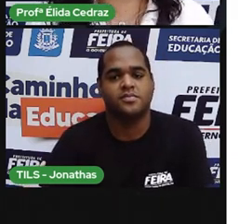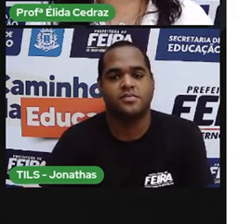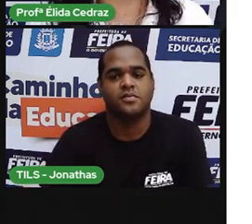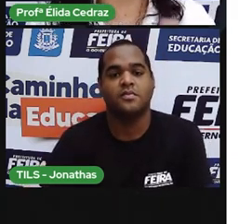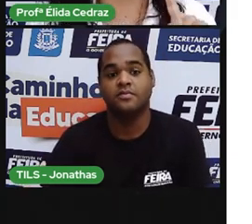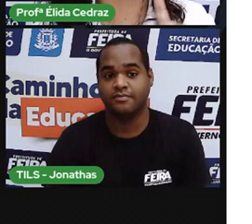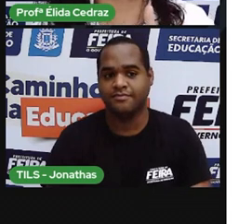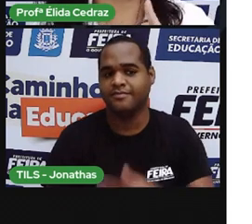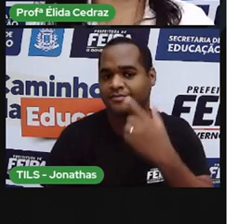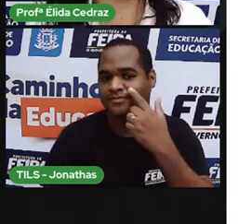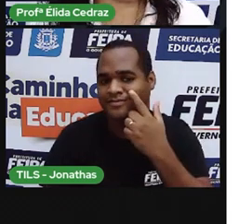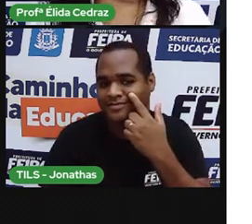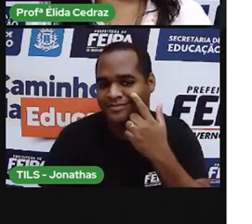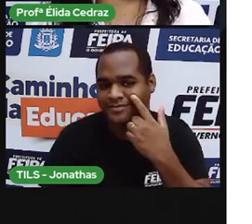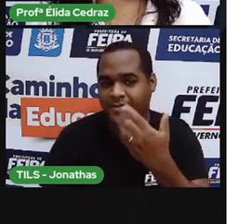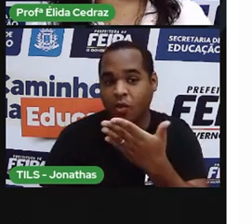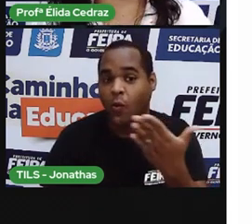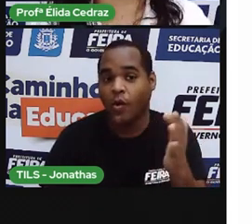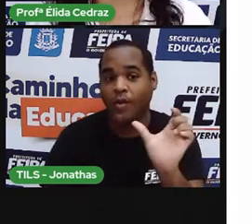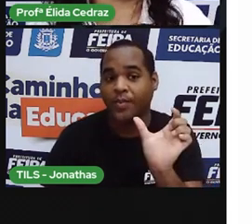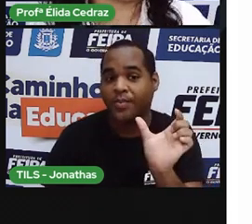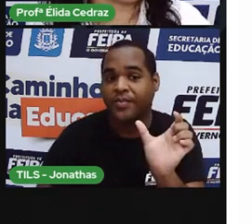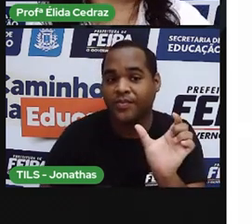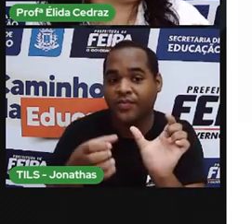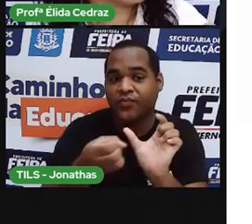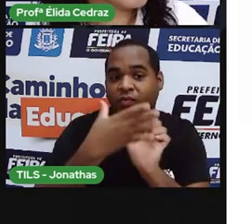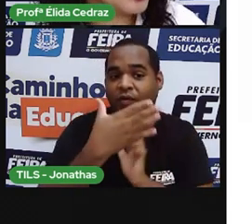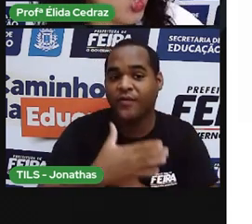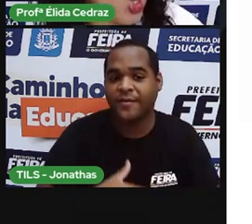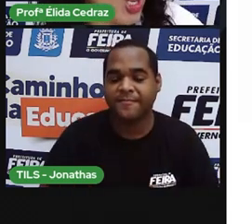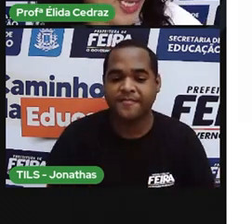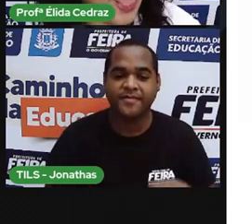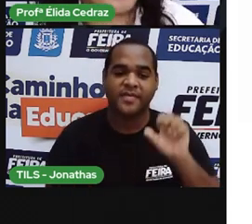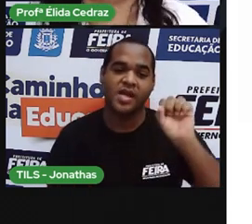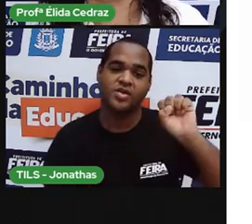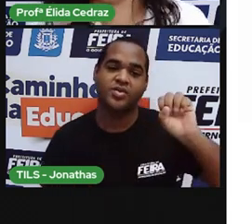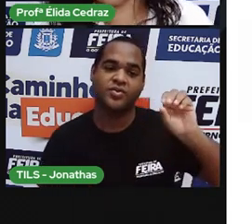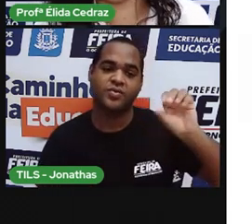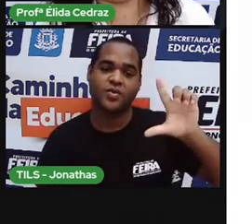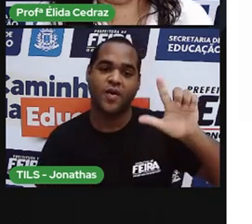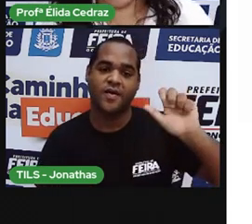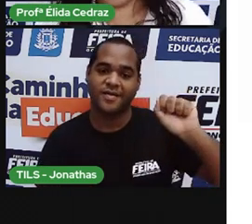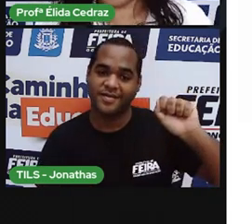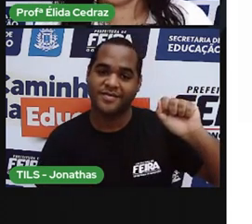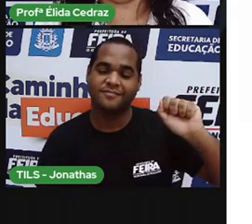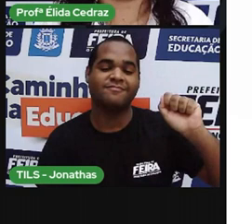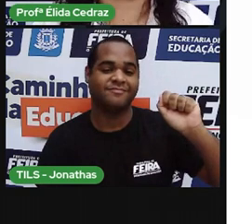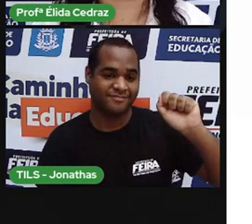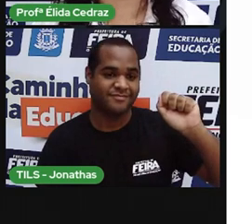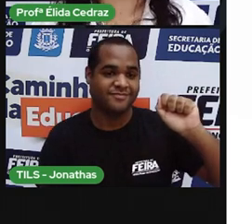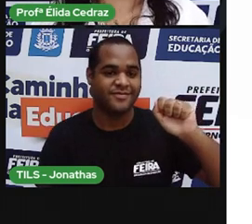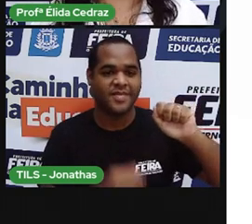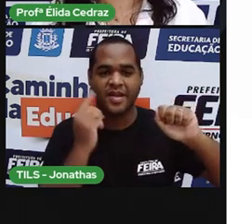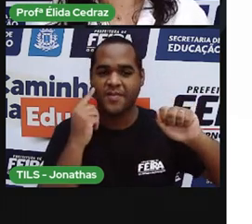Olha só, mais uma palavra nova. A sola do sapato.